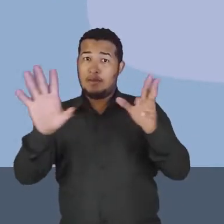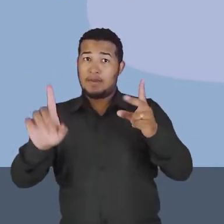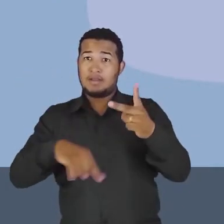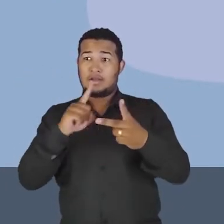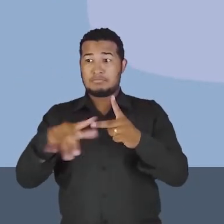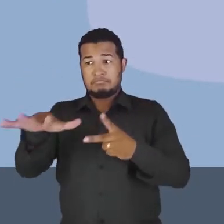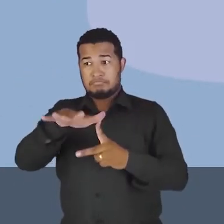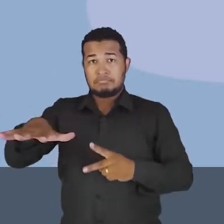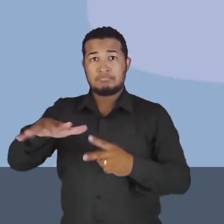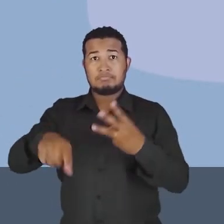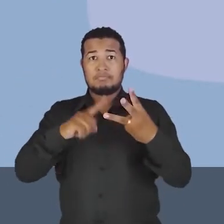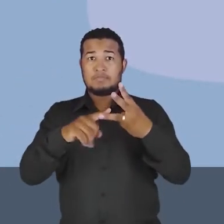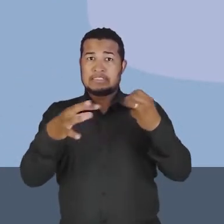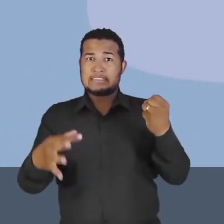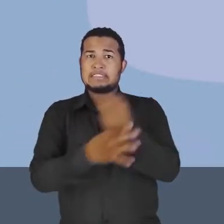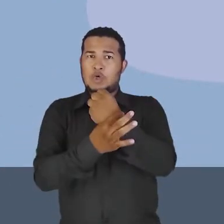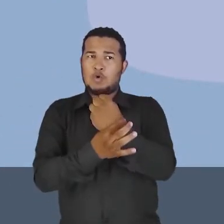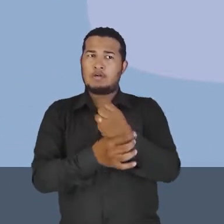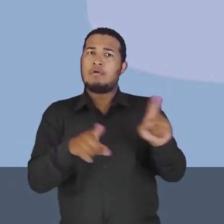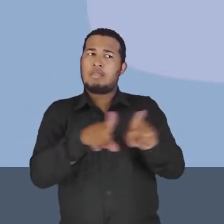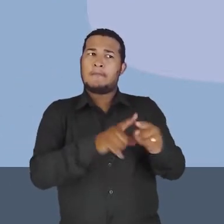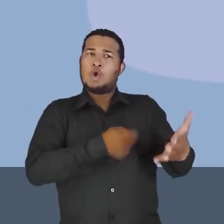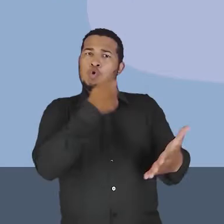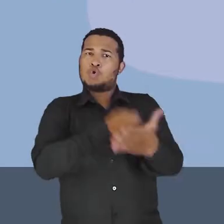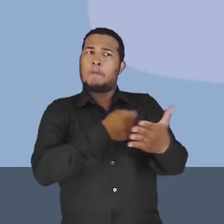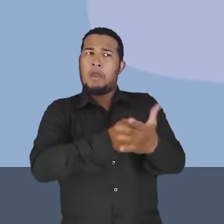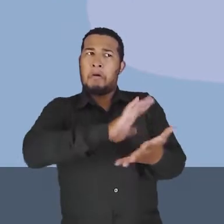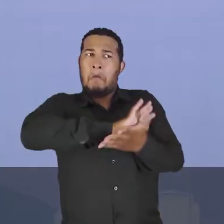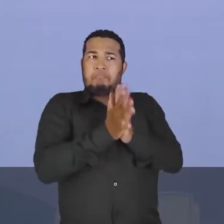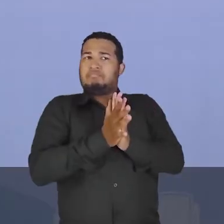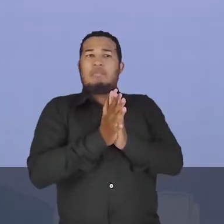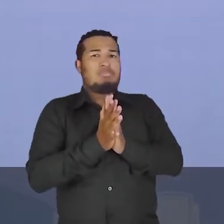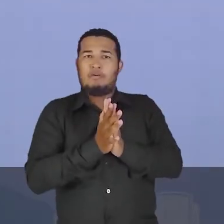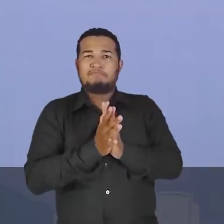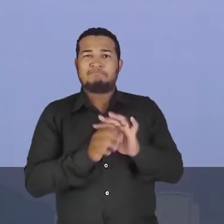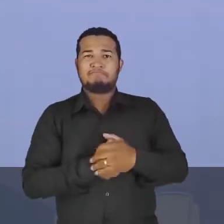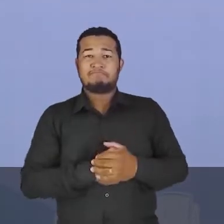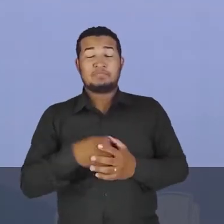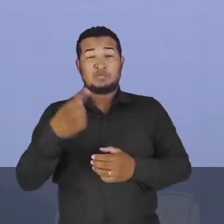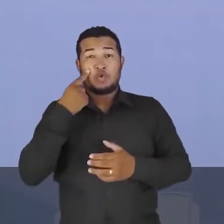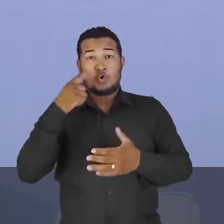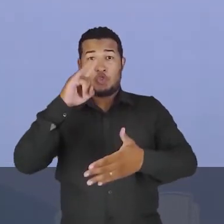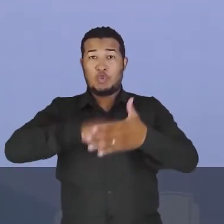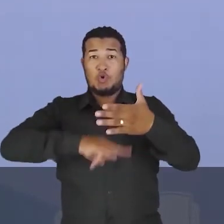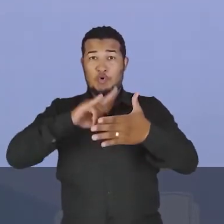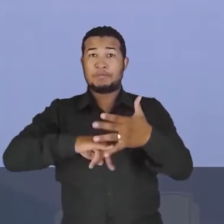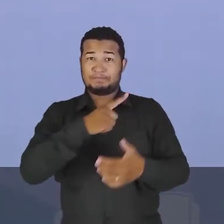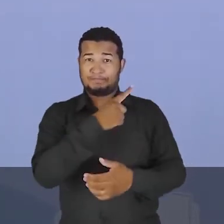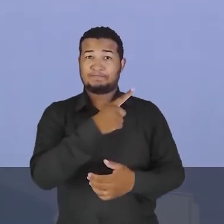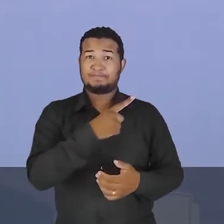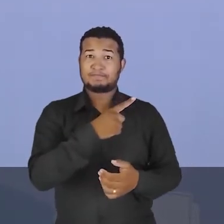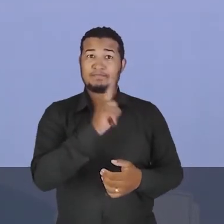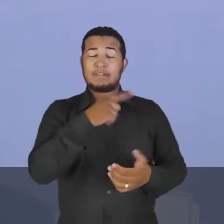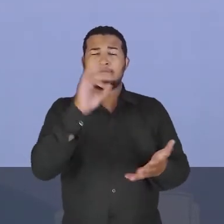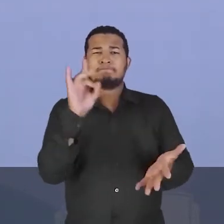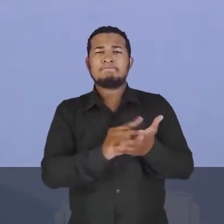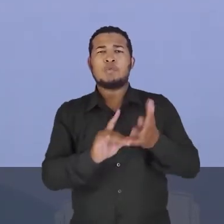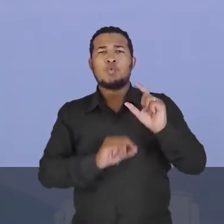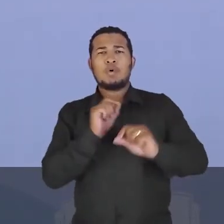propriedade, a segurança e a resistência à opressão. Olha só, gente, esse primeiro documento aqui. Esse documento é um documento que